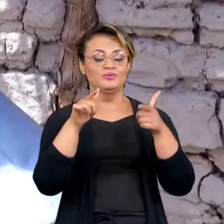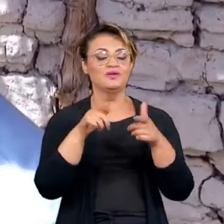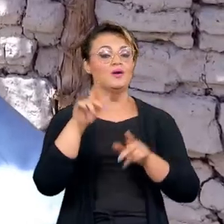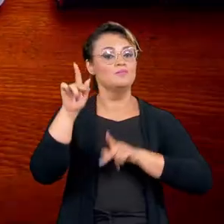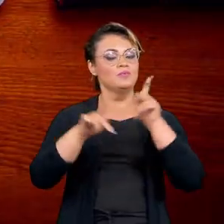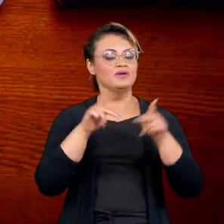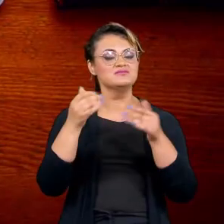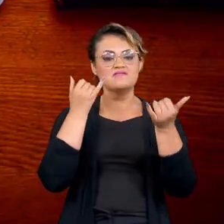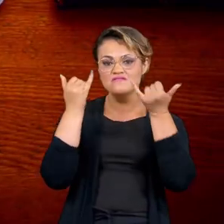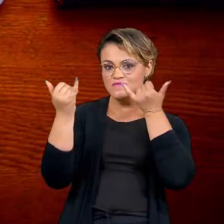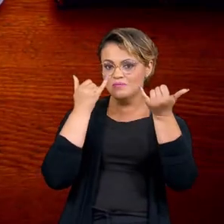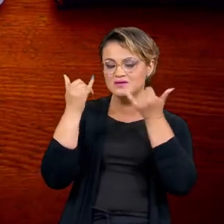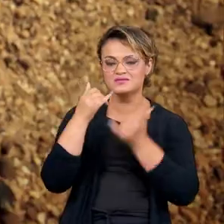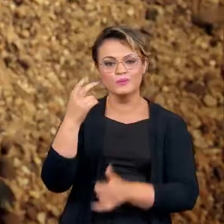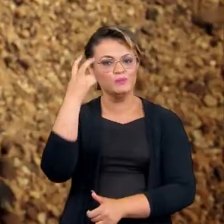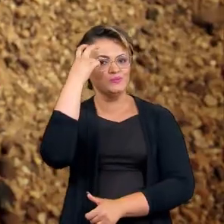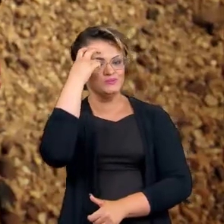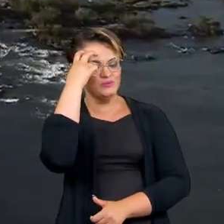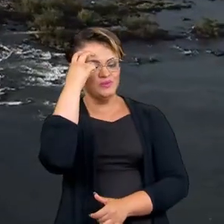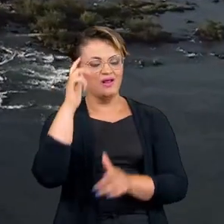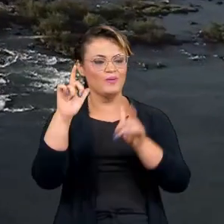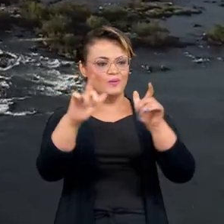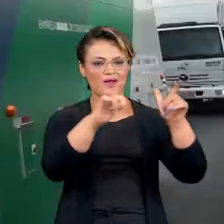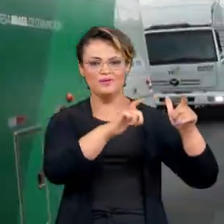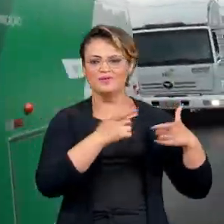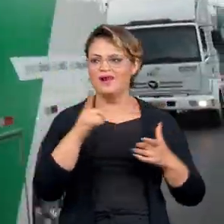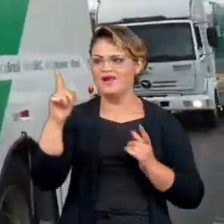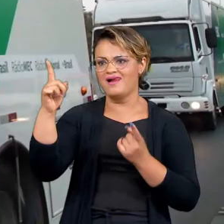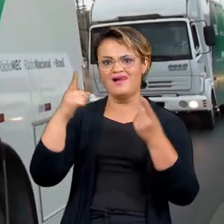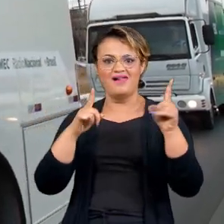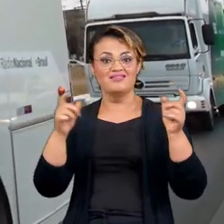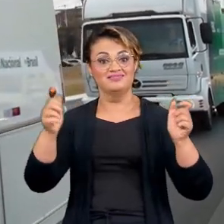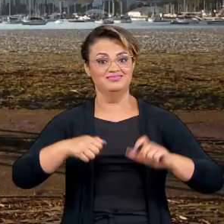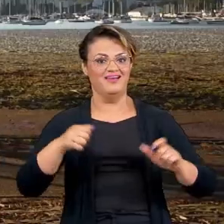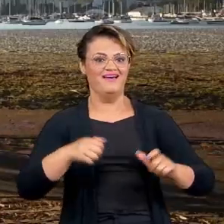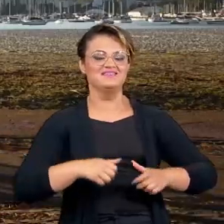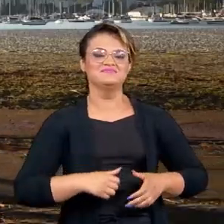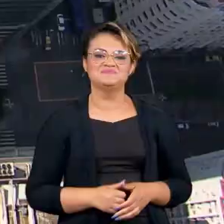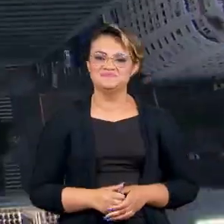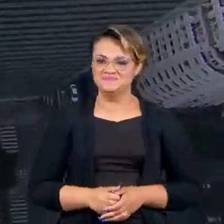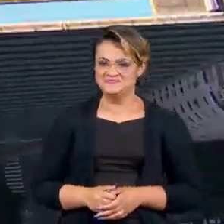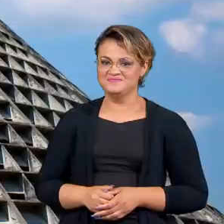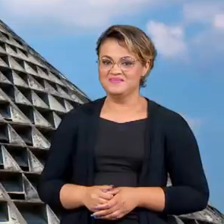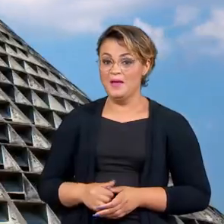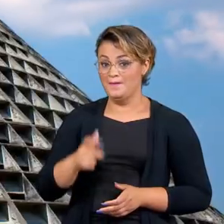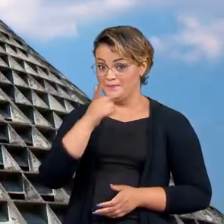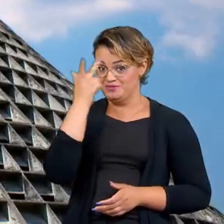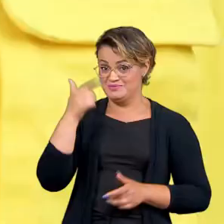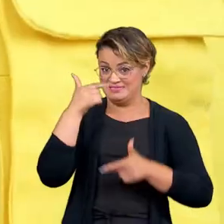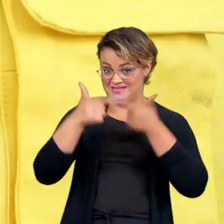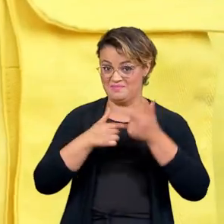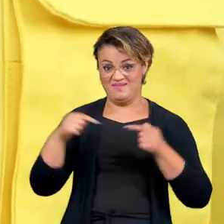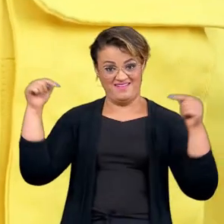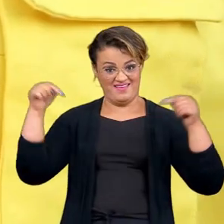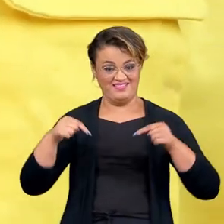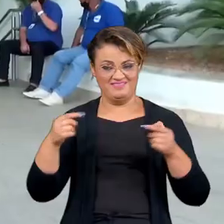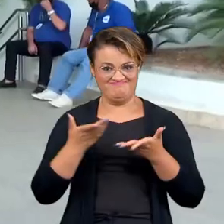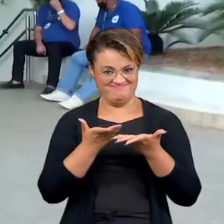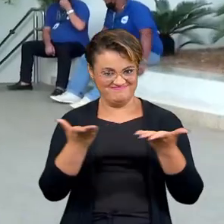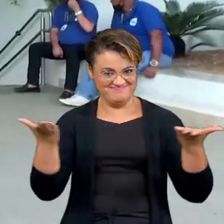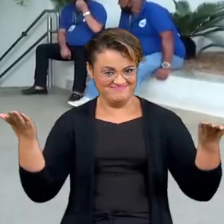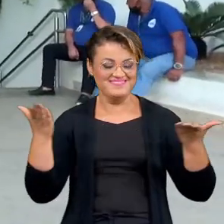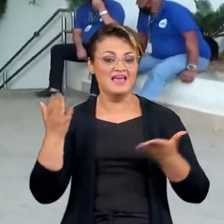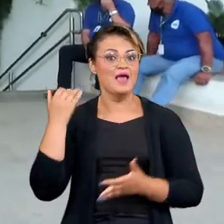tem acesso à informação e cultura em todas as localidades do país. Os empregados da EBC